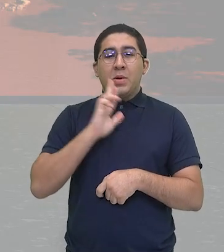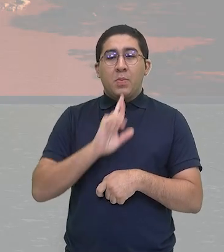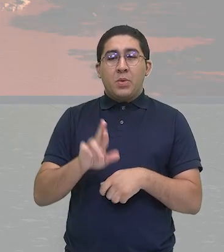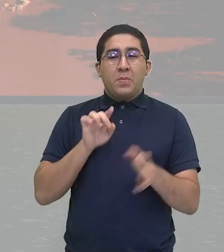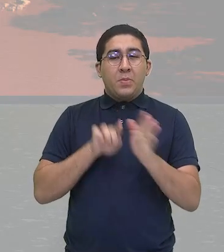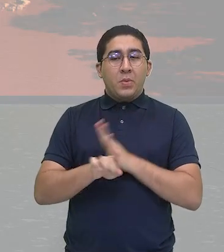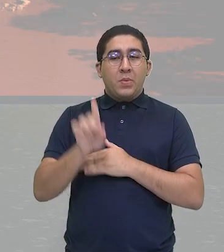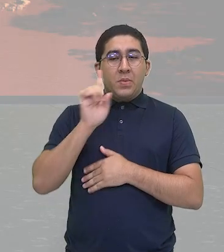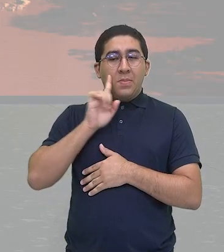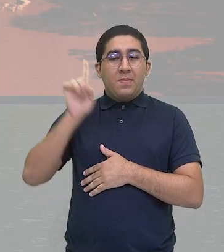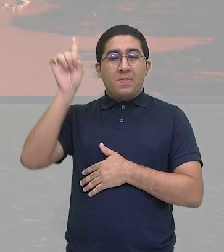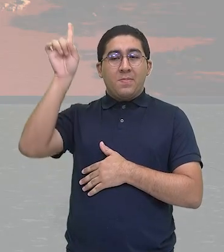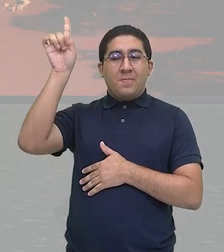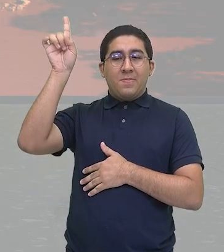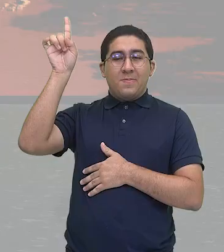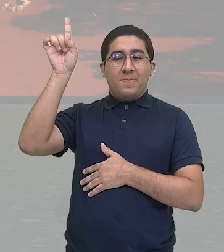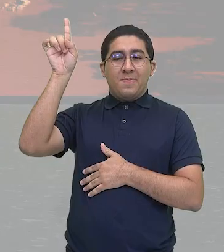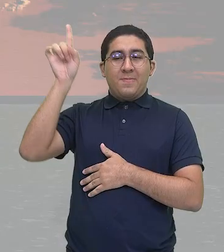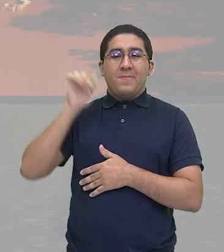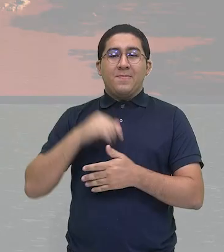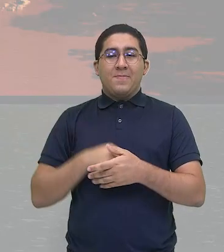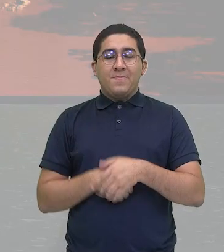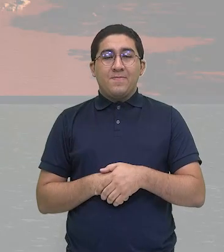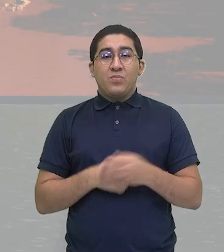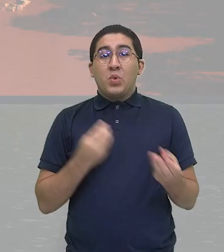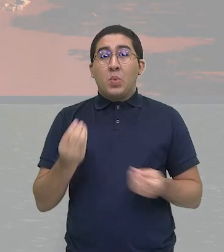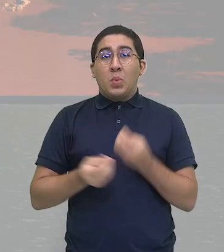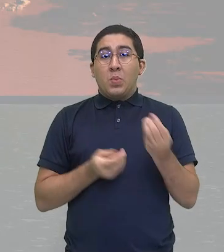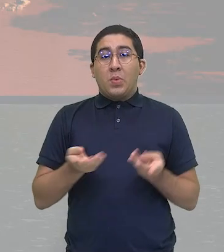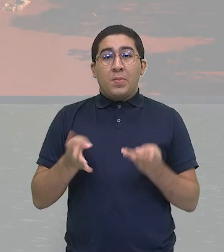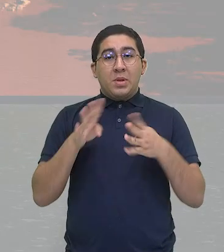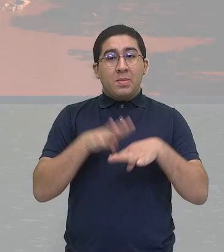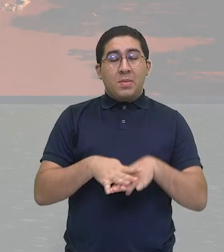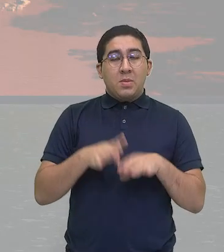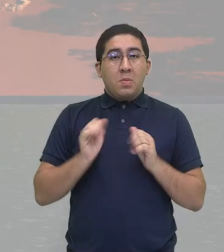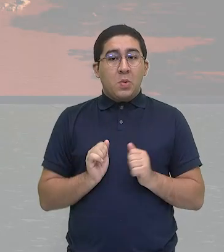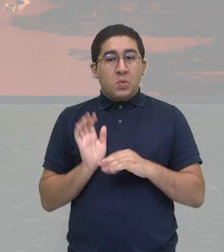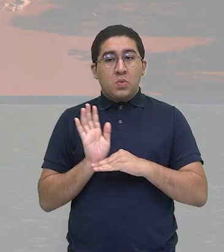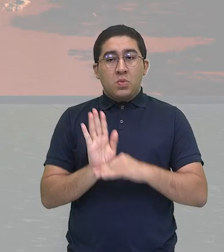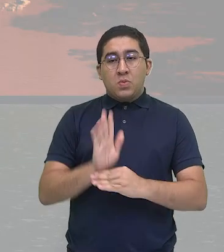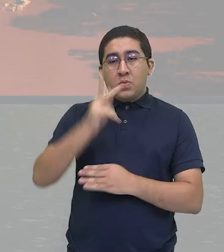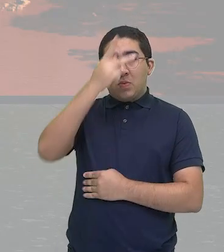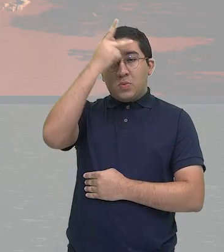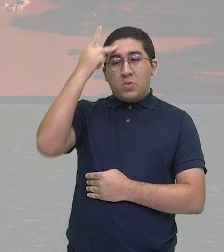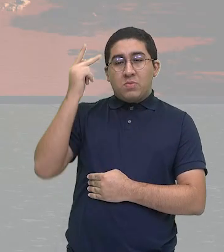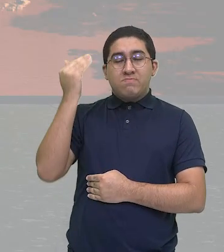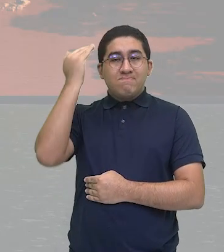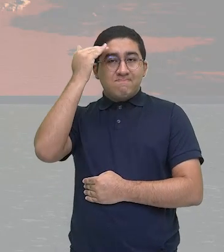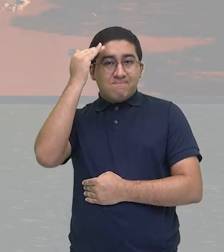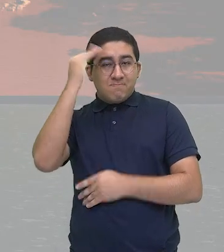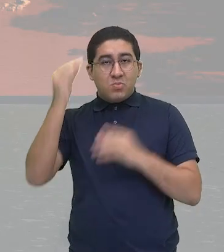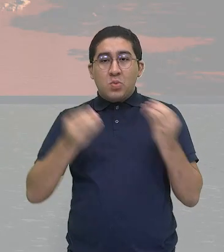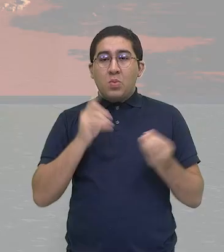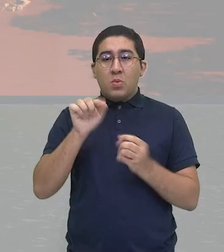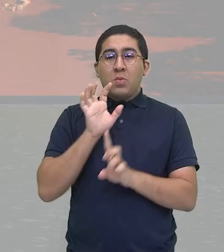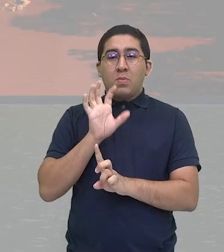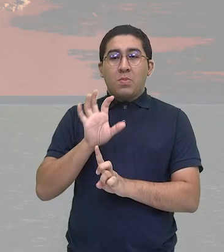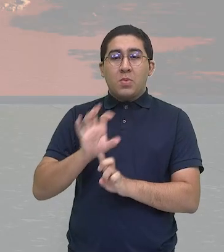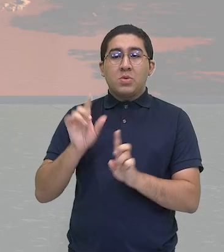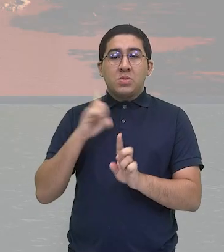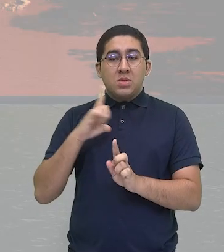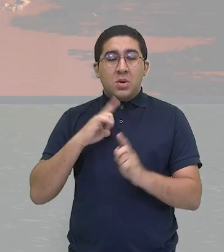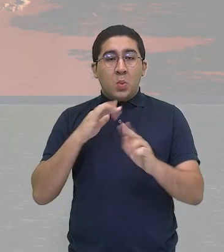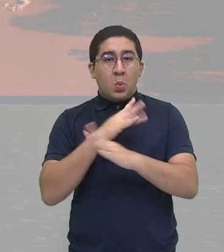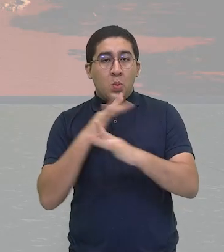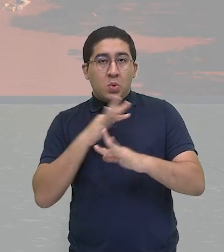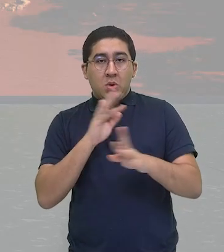essa perguntinha que está aparecendo aqui na tela. Como a matemática, ela pode nos ajudar a entender os impactos da urbanização